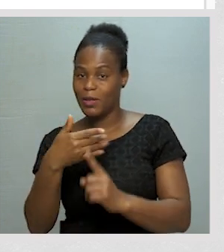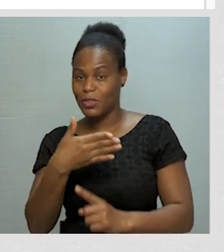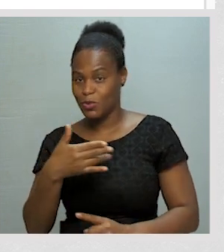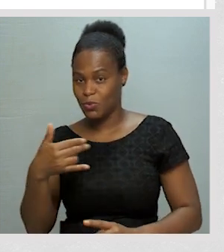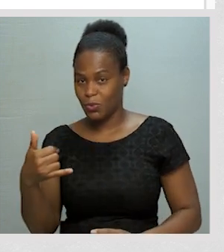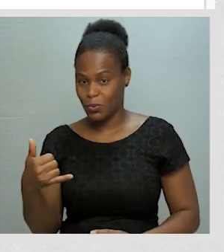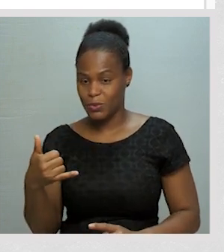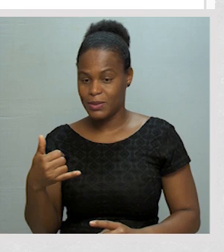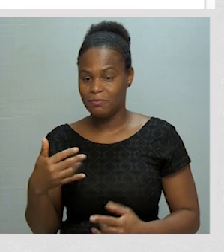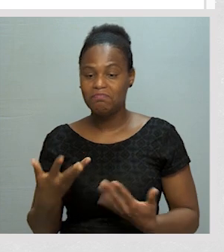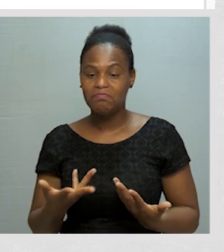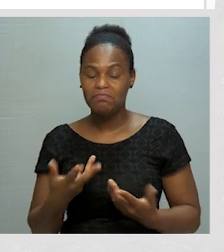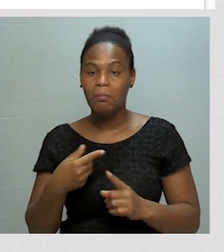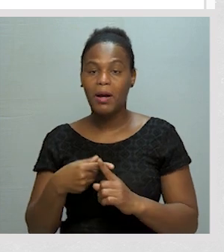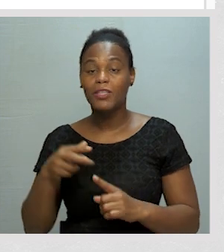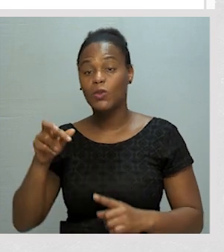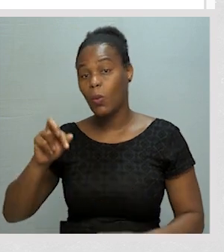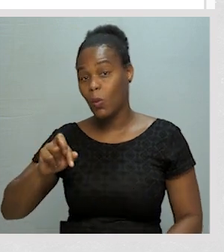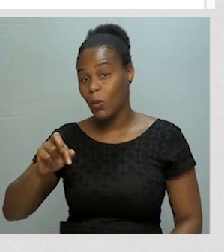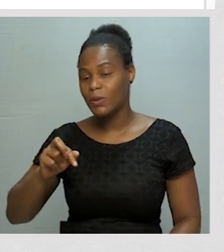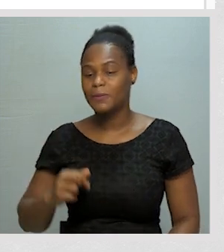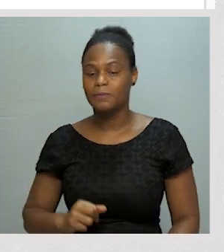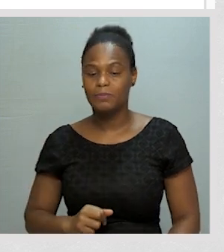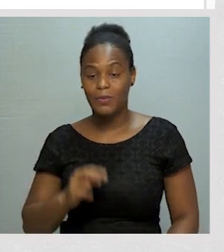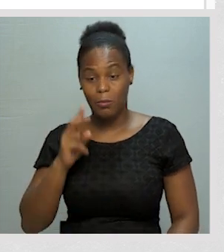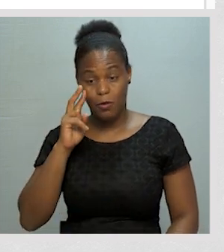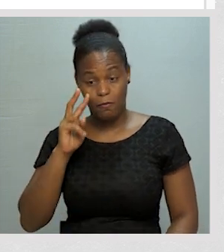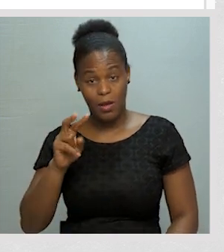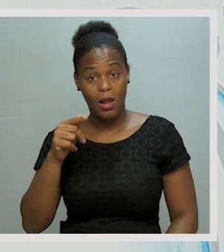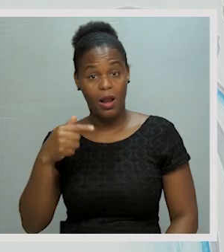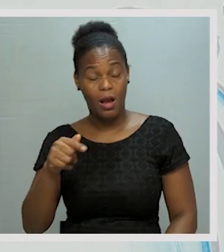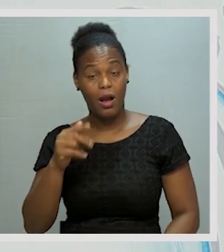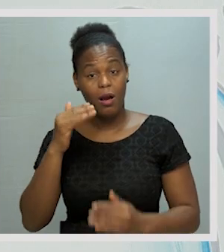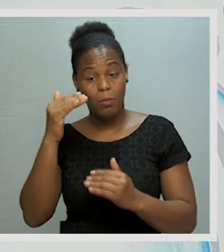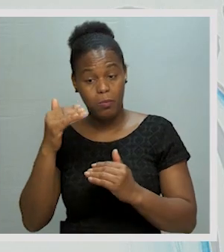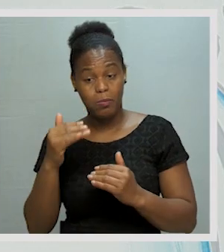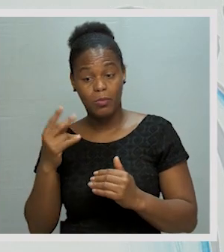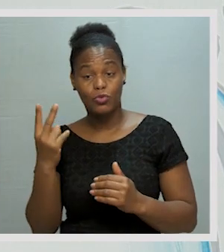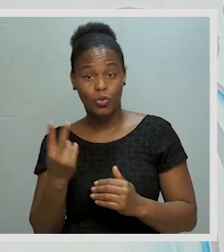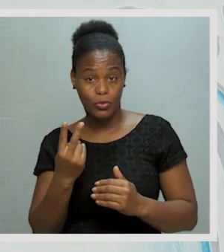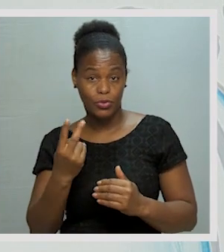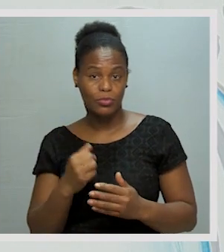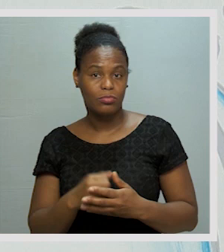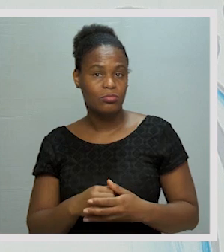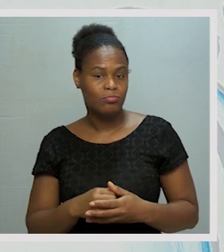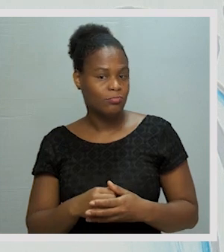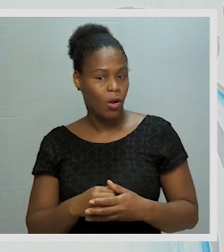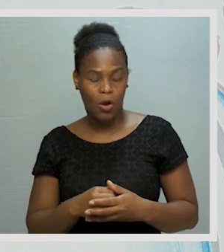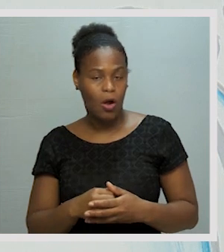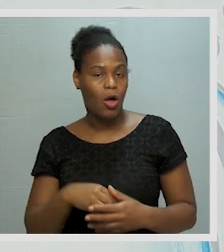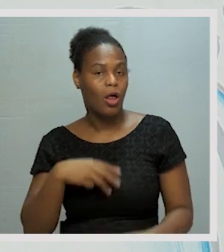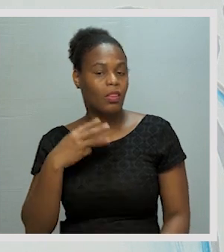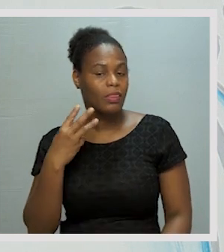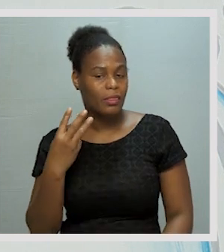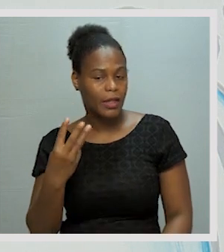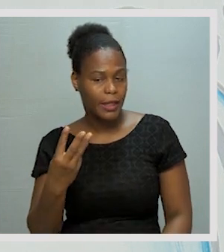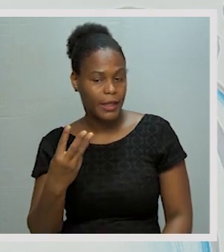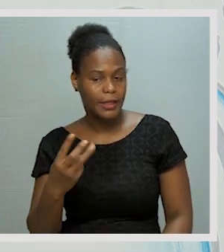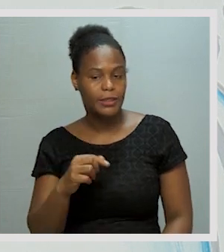Isso, vai embora. Isso mesmo. 1 mais 7, 8. 8 mais 1, 9. Então